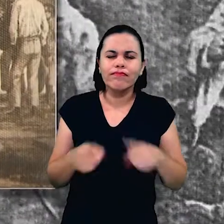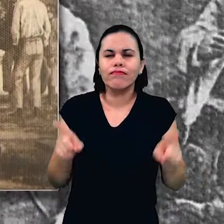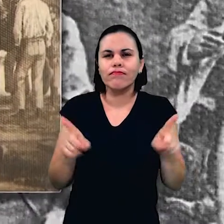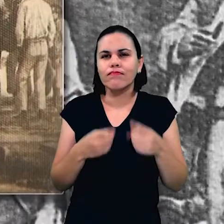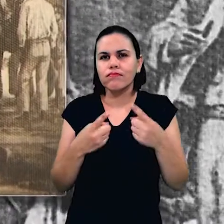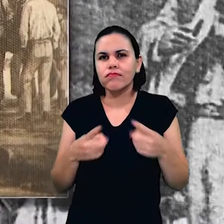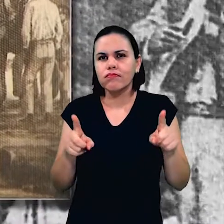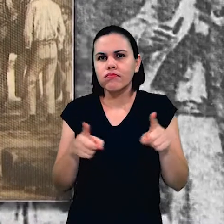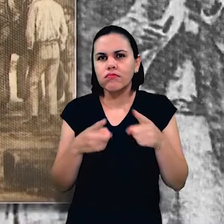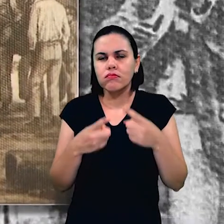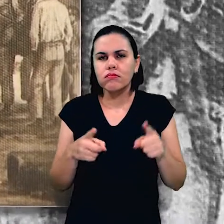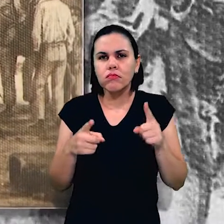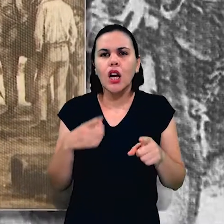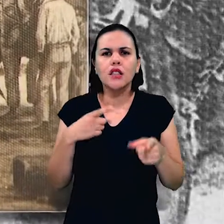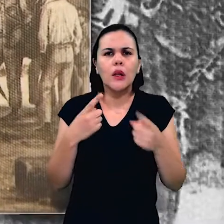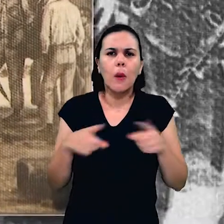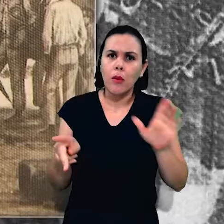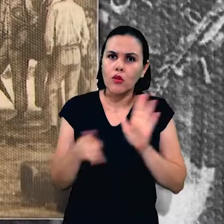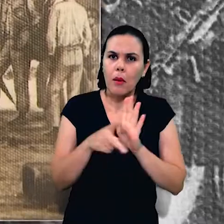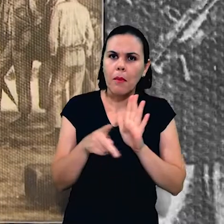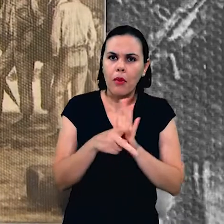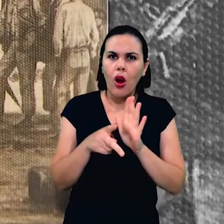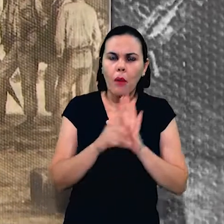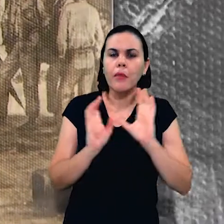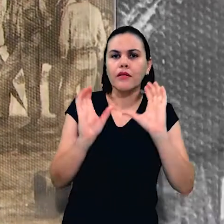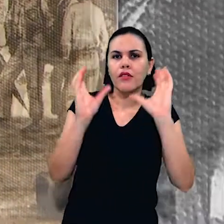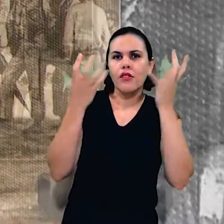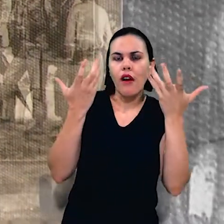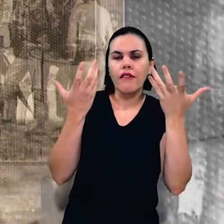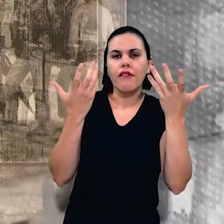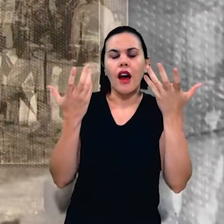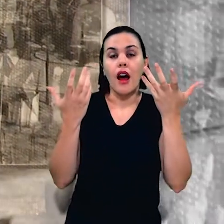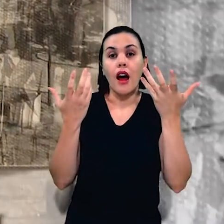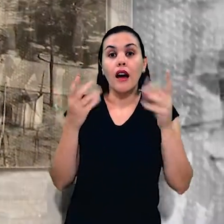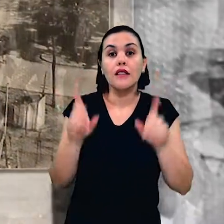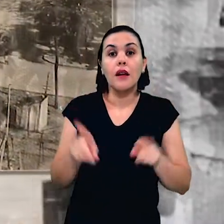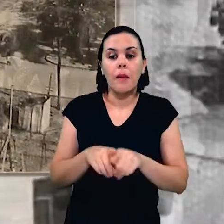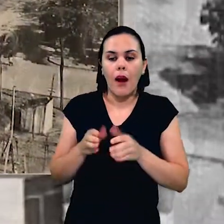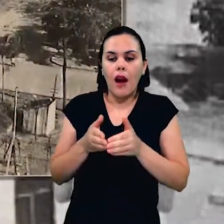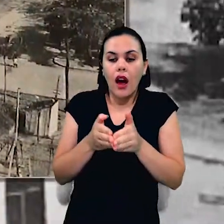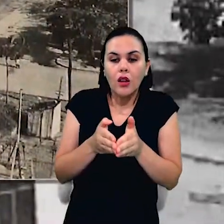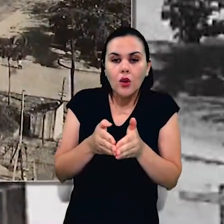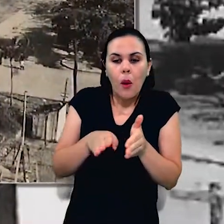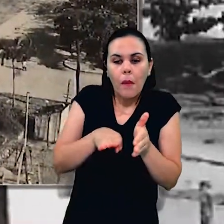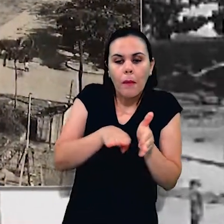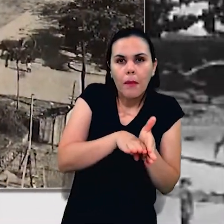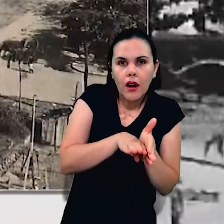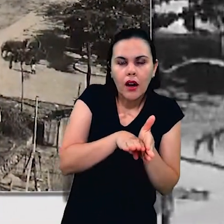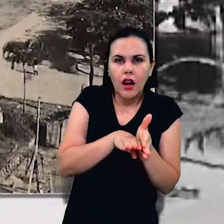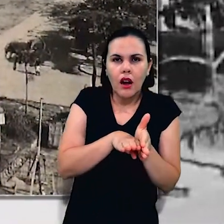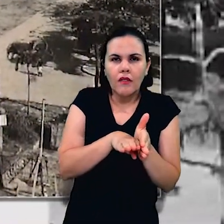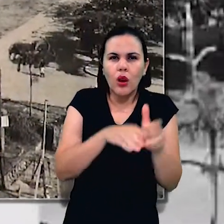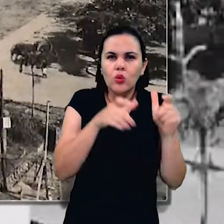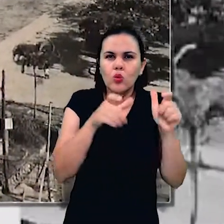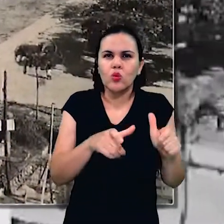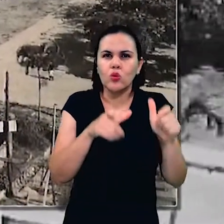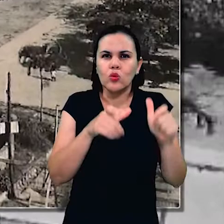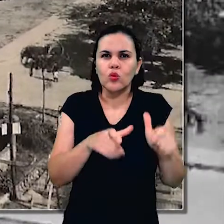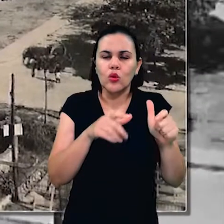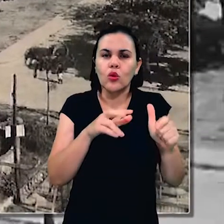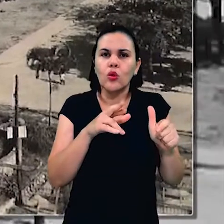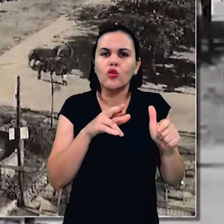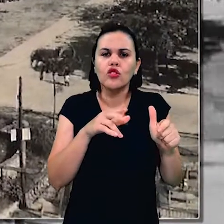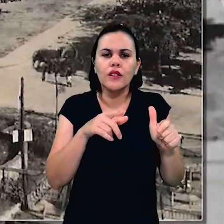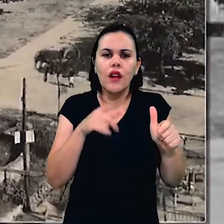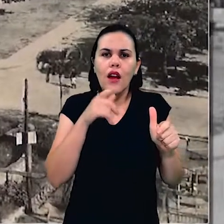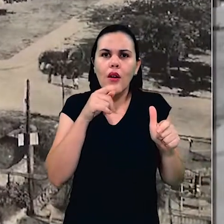tocando viola, sabe? Com músicas próprias do Divino. Eles paravam a canoa ali onde é